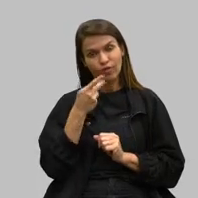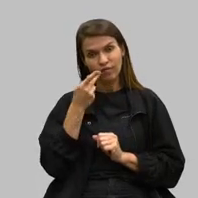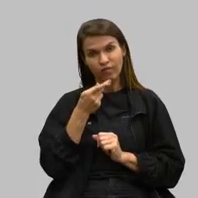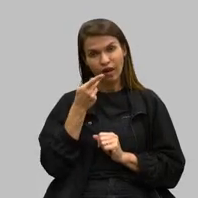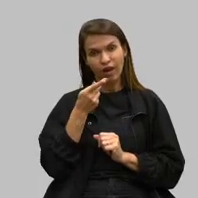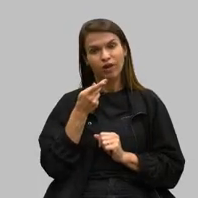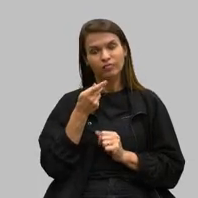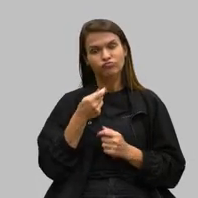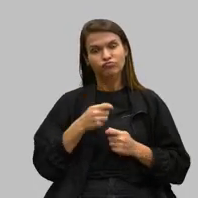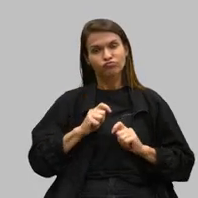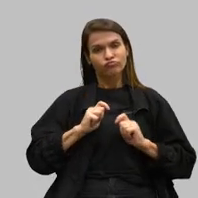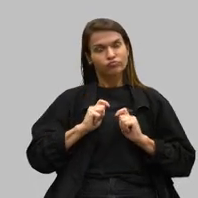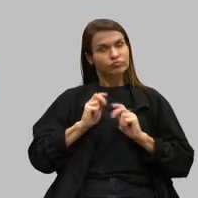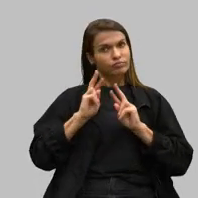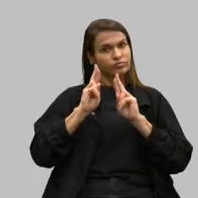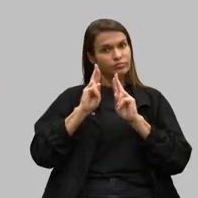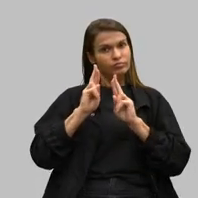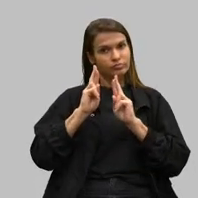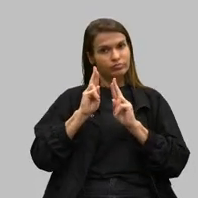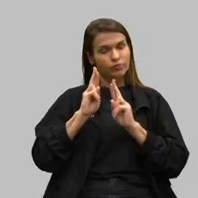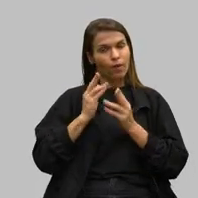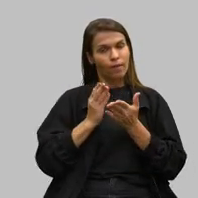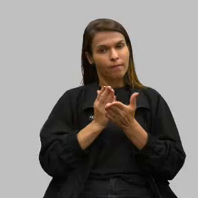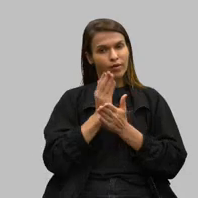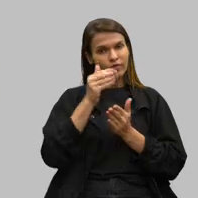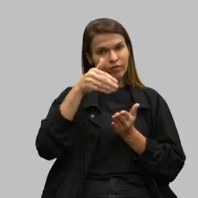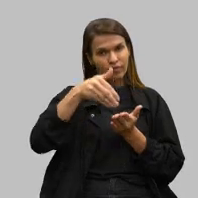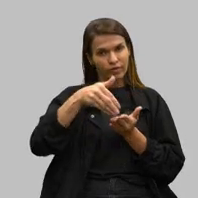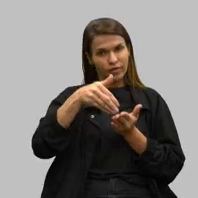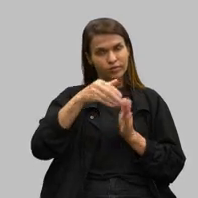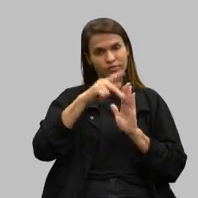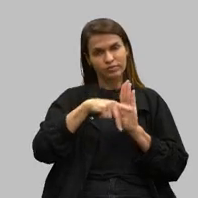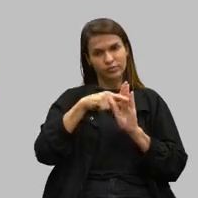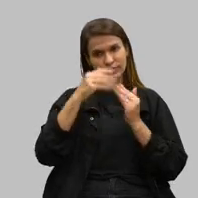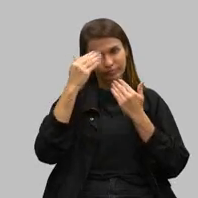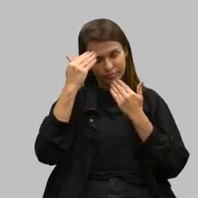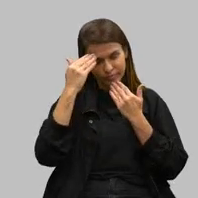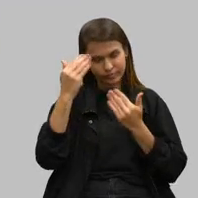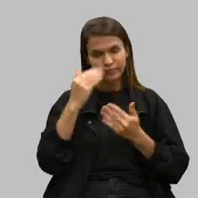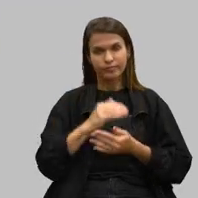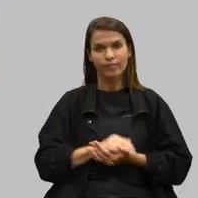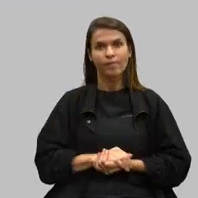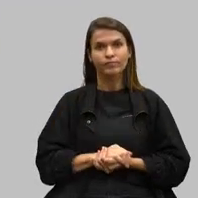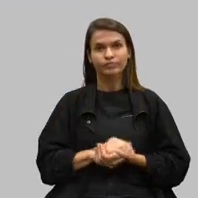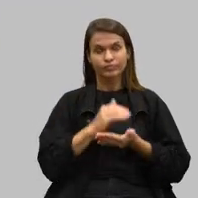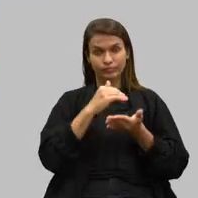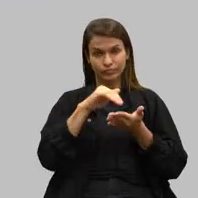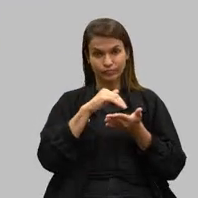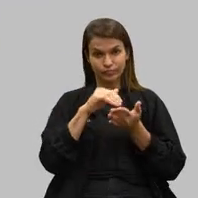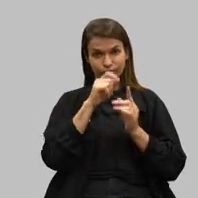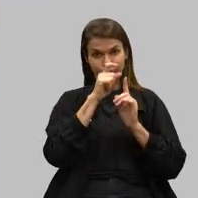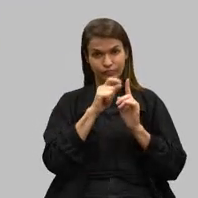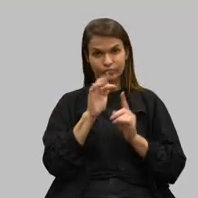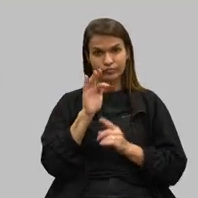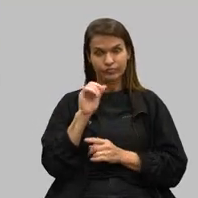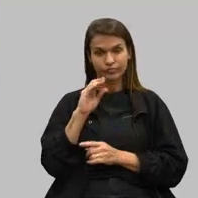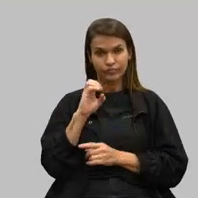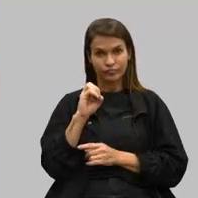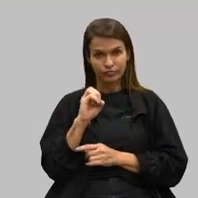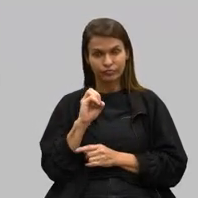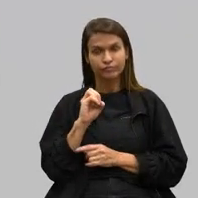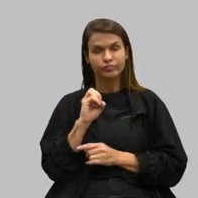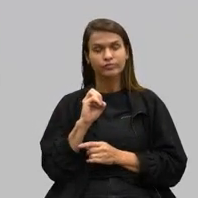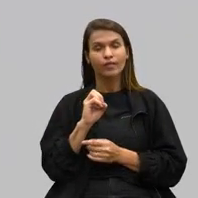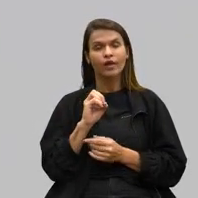encher ainda mais de esperança com a aprovação final desse projeto. Obrigado. Secretário Fábio, antes de passar a palavra para a V. Exª,